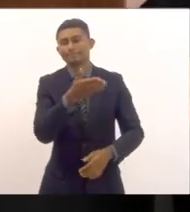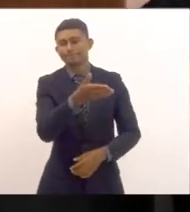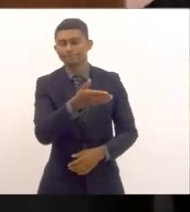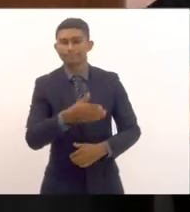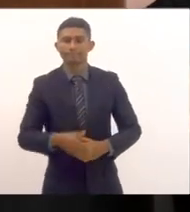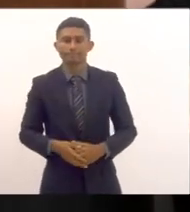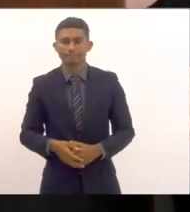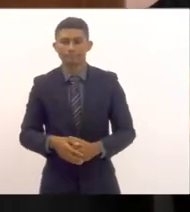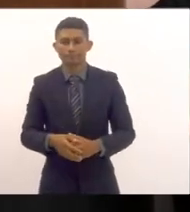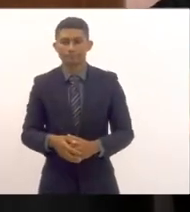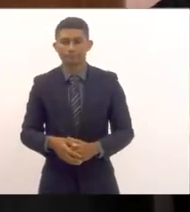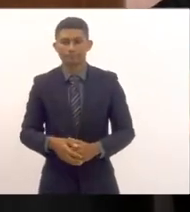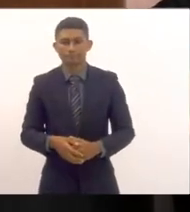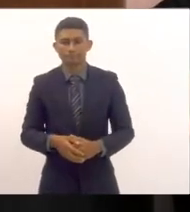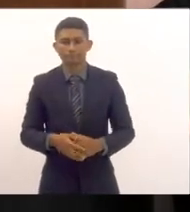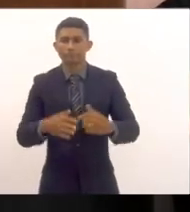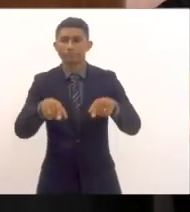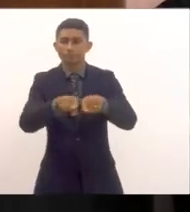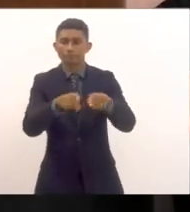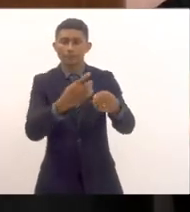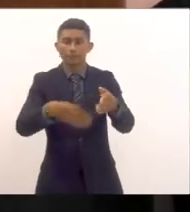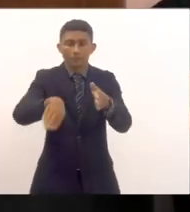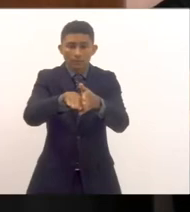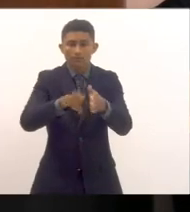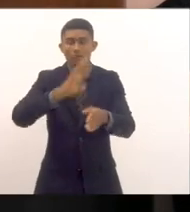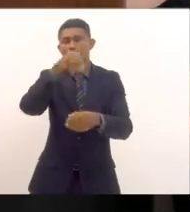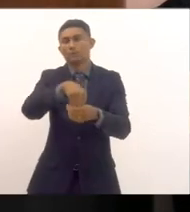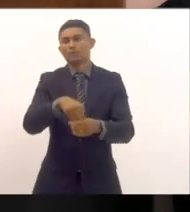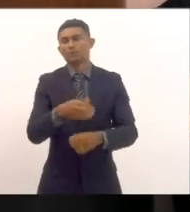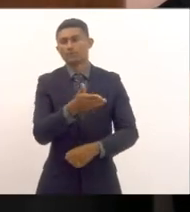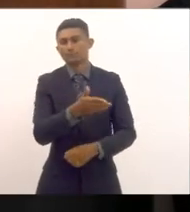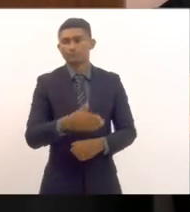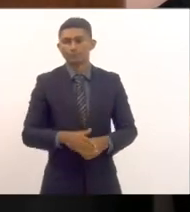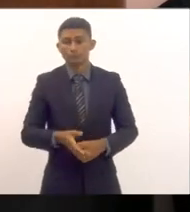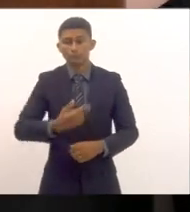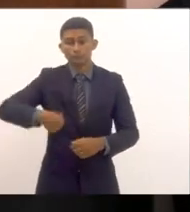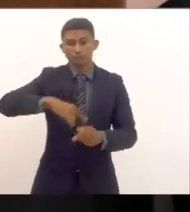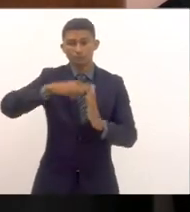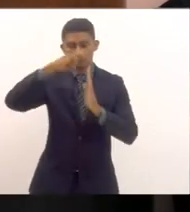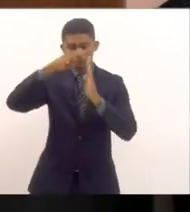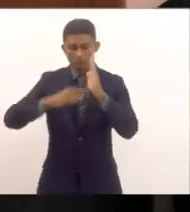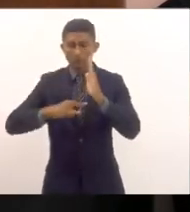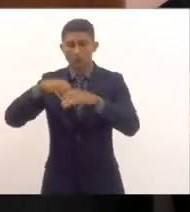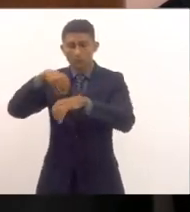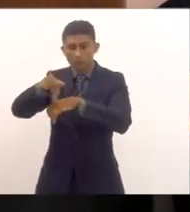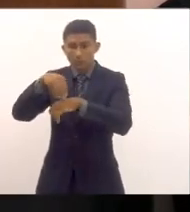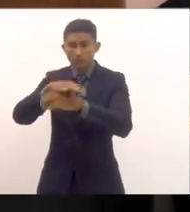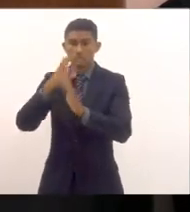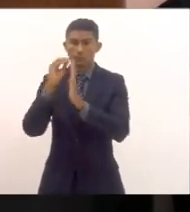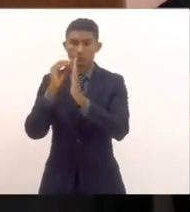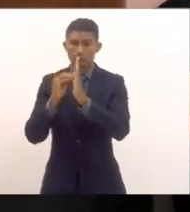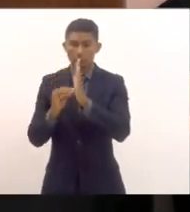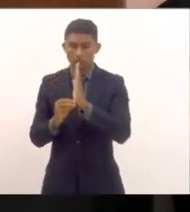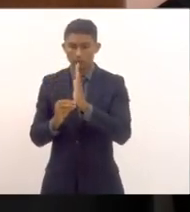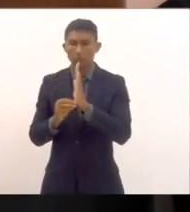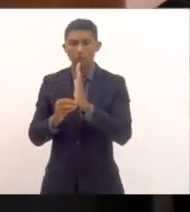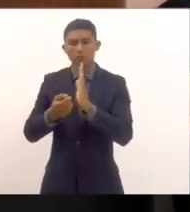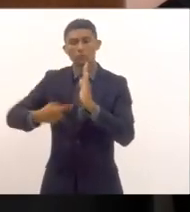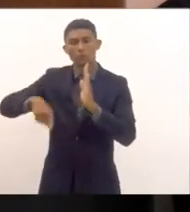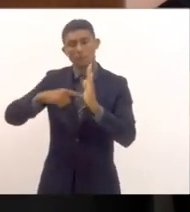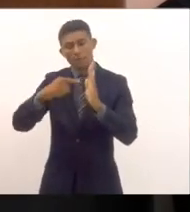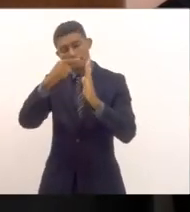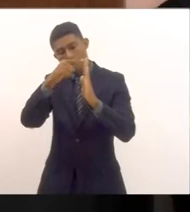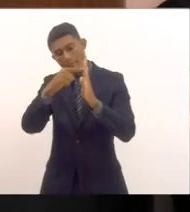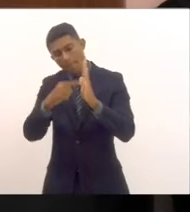acontece de forma dentro das estações a discutindo aqui a gente fez o documento de recomendação junto com a casa do Fluminense onde a gente aponta